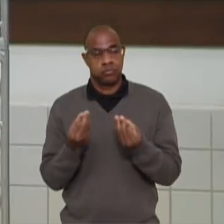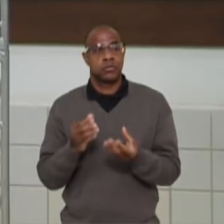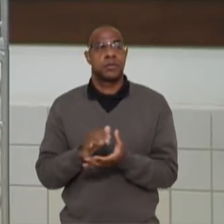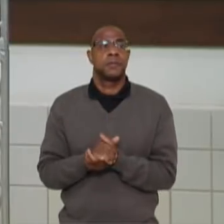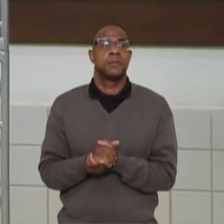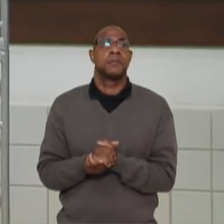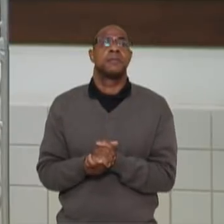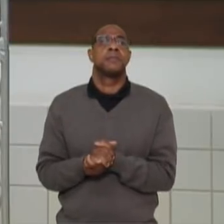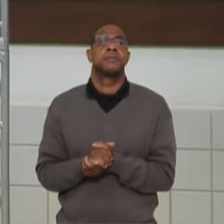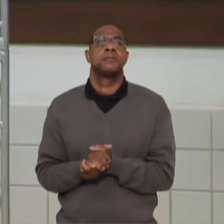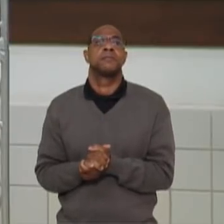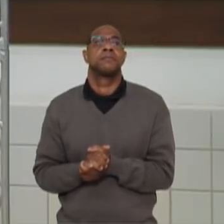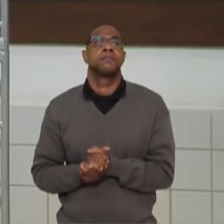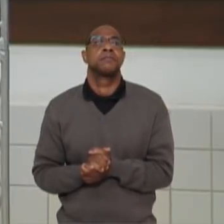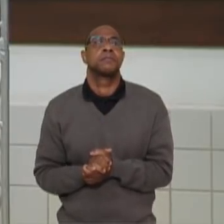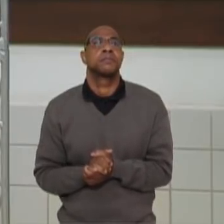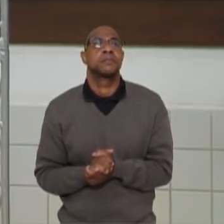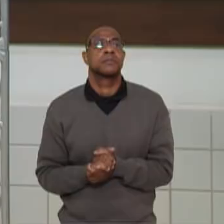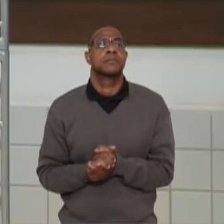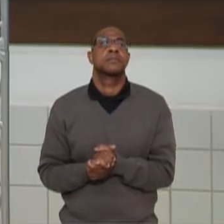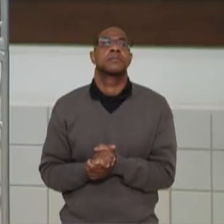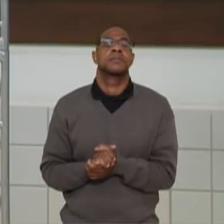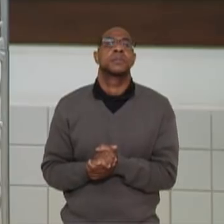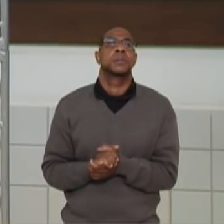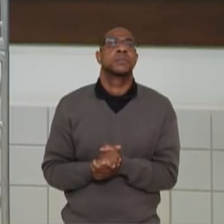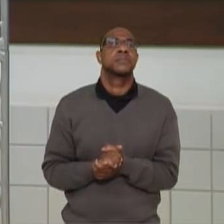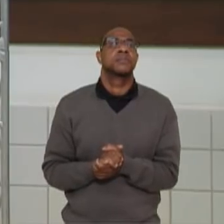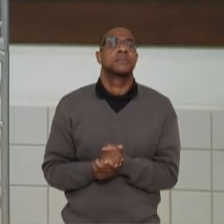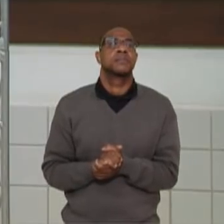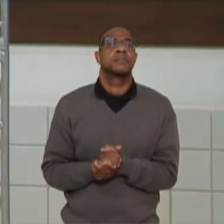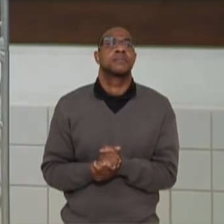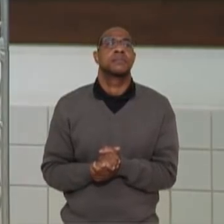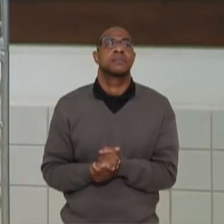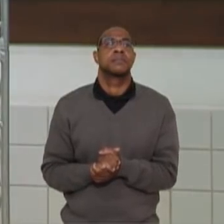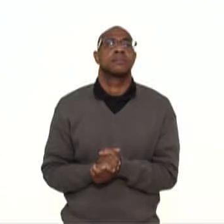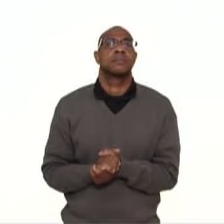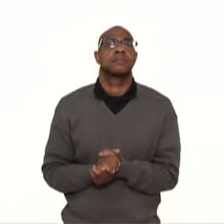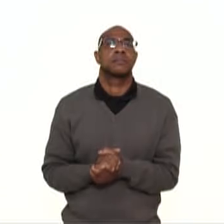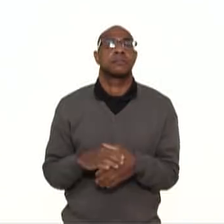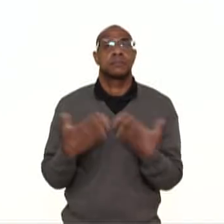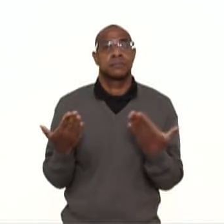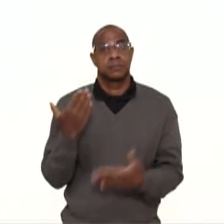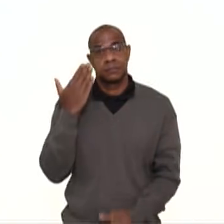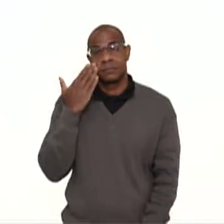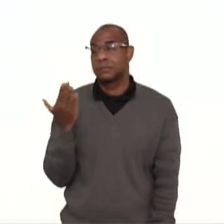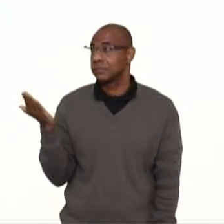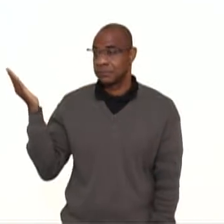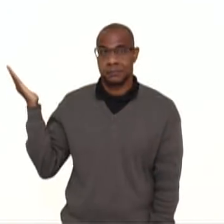calcular a quantidade de casos favoráveis, que foi o que eu fiz ali, tá bom? Então, olha só.